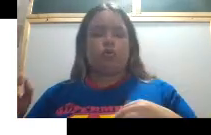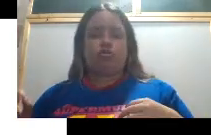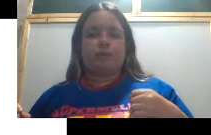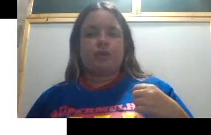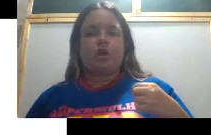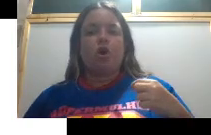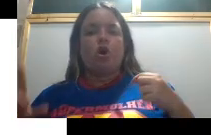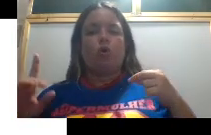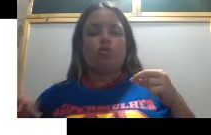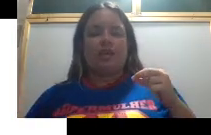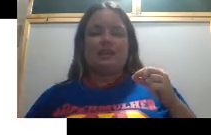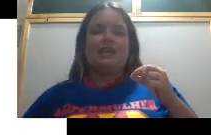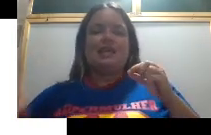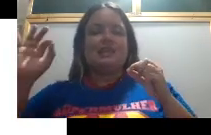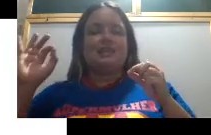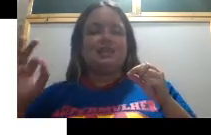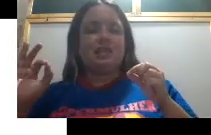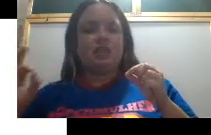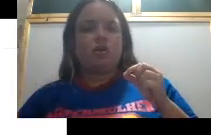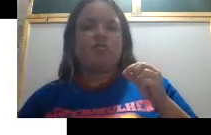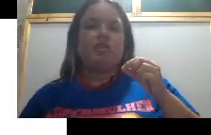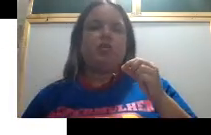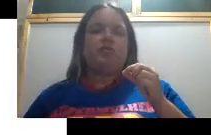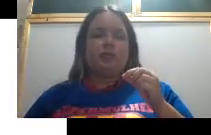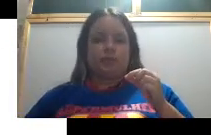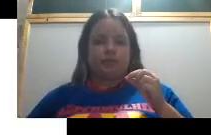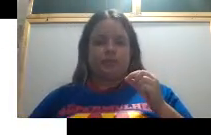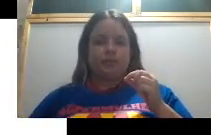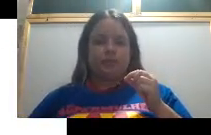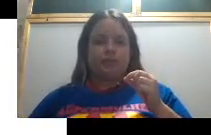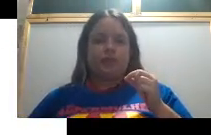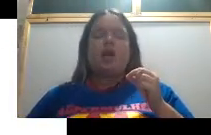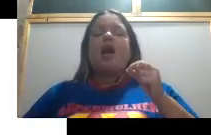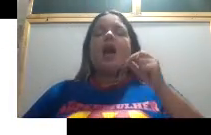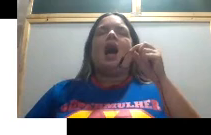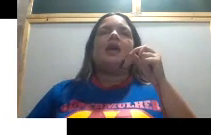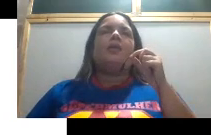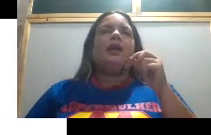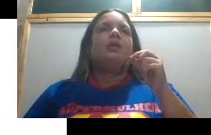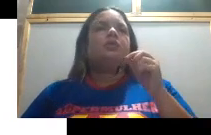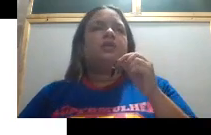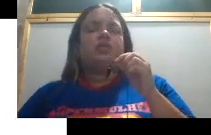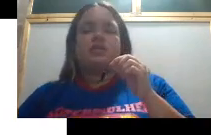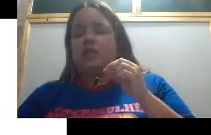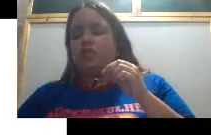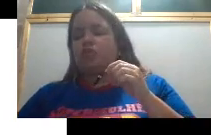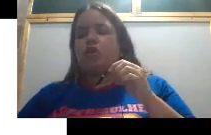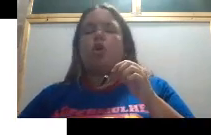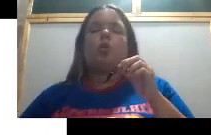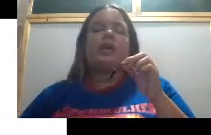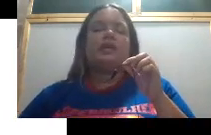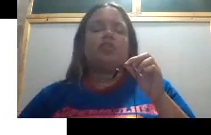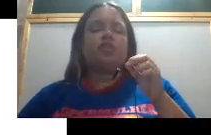ah e hoje hoje é dia Dezenove de Novembro E aí eu pergunto a